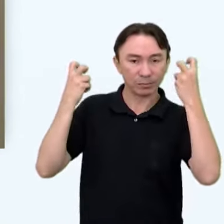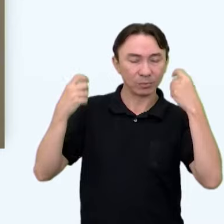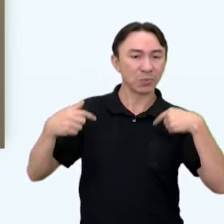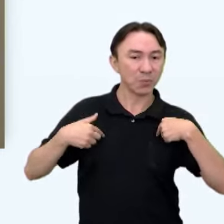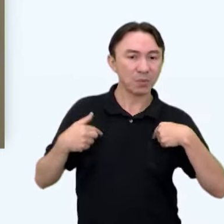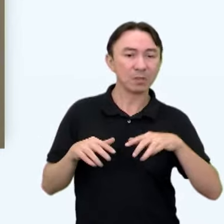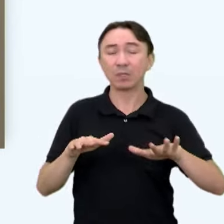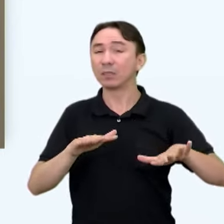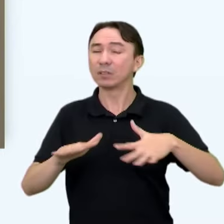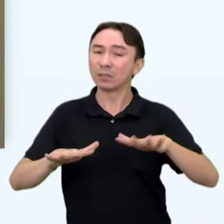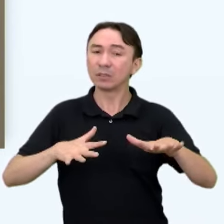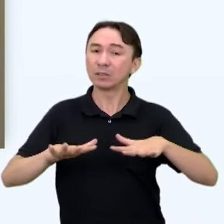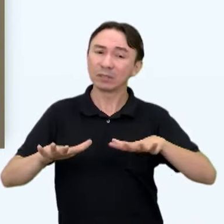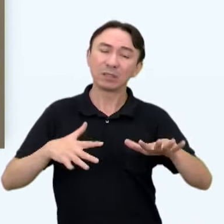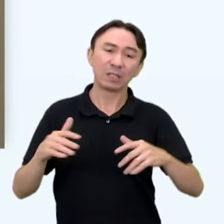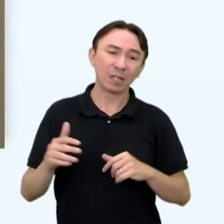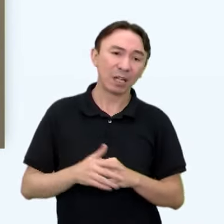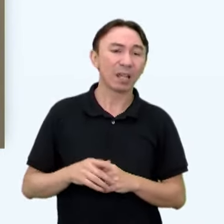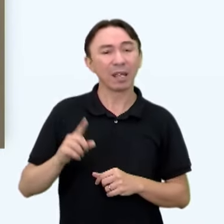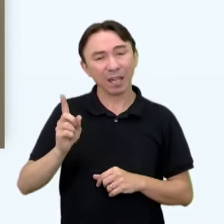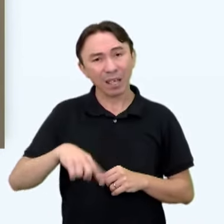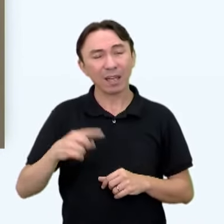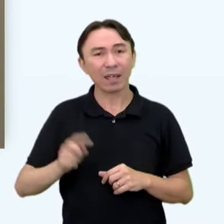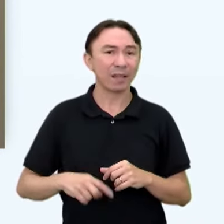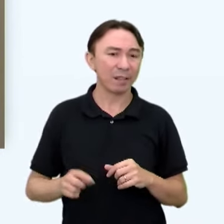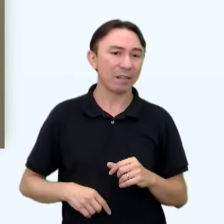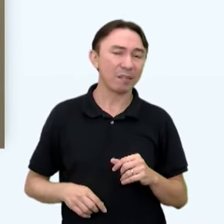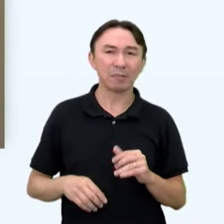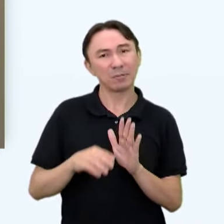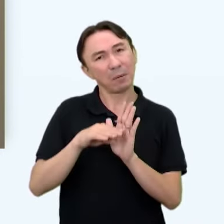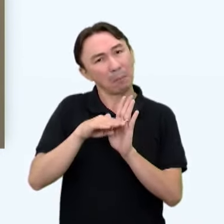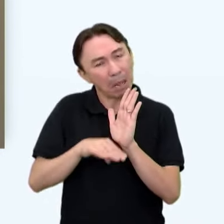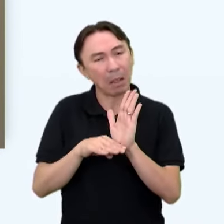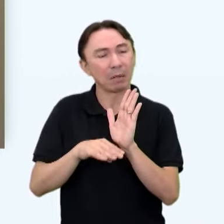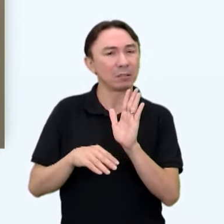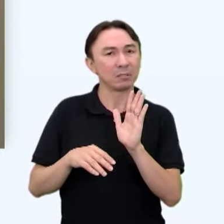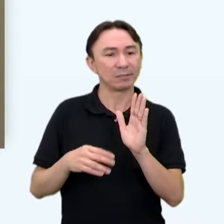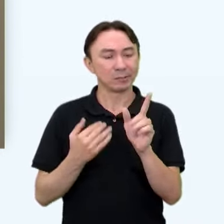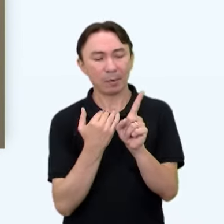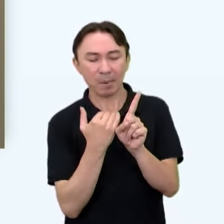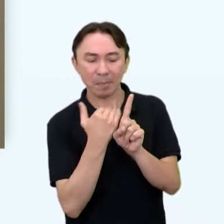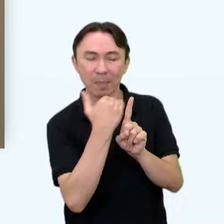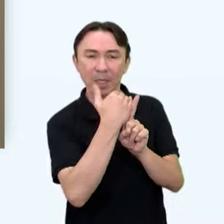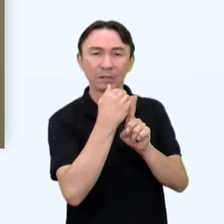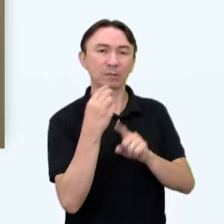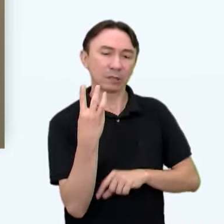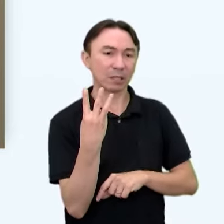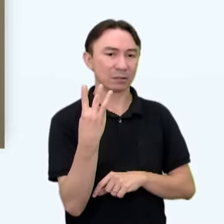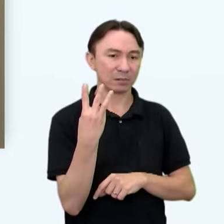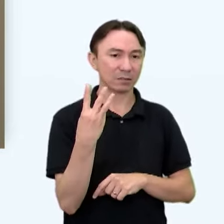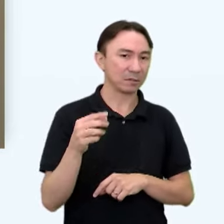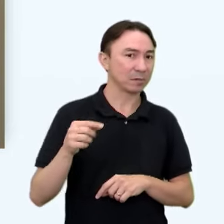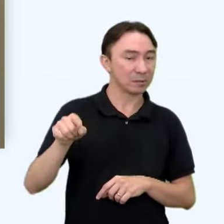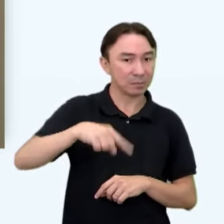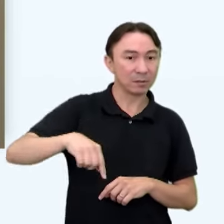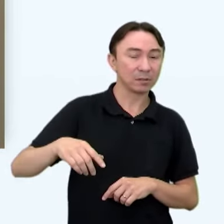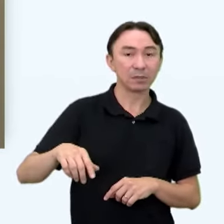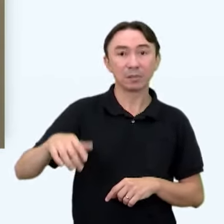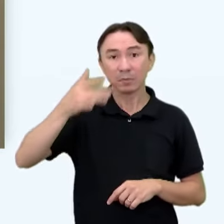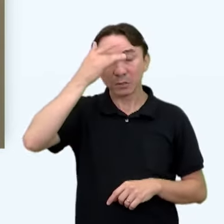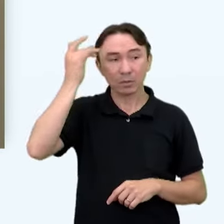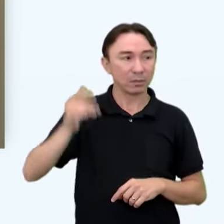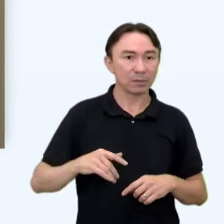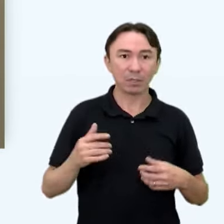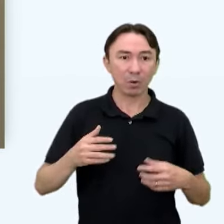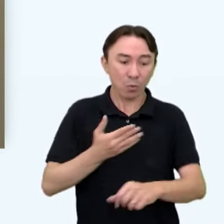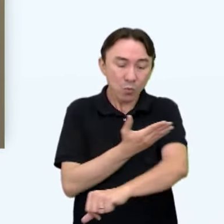ter magnitude 3, que é pequeno, não causa dano, mas causa um certo desconforto quando a população não está